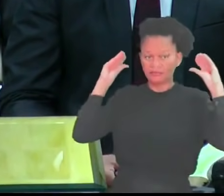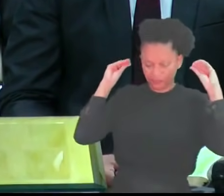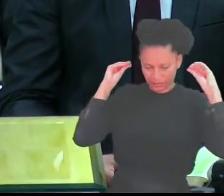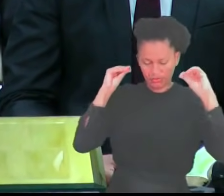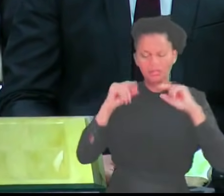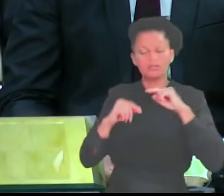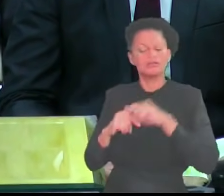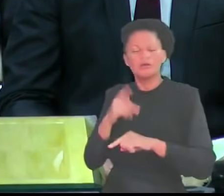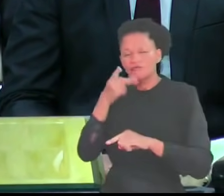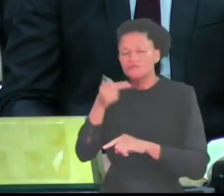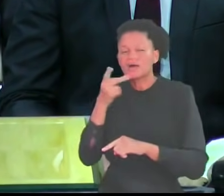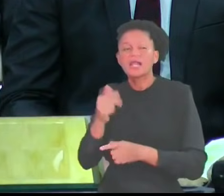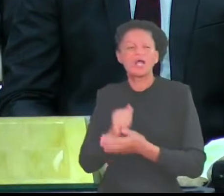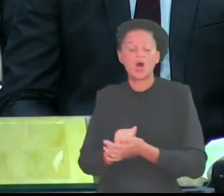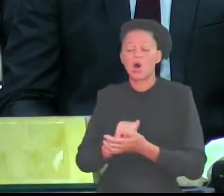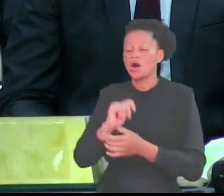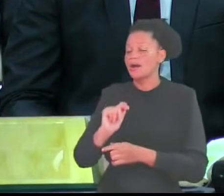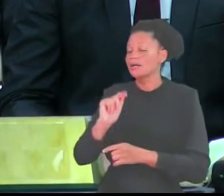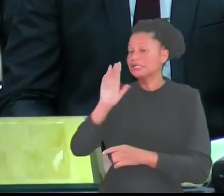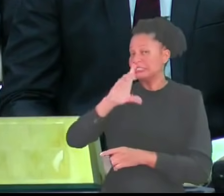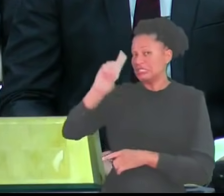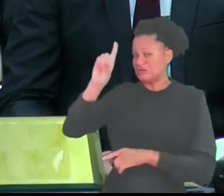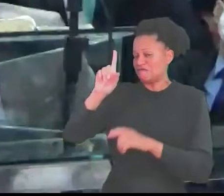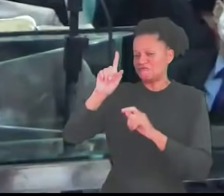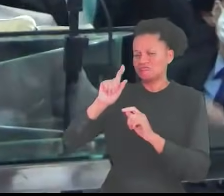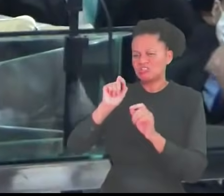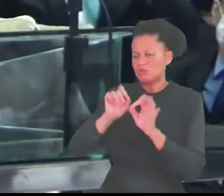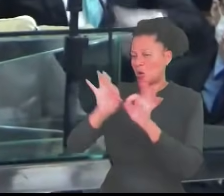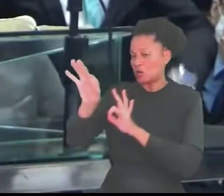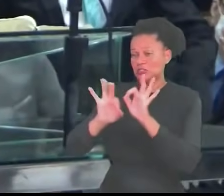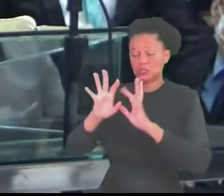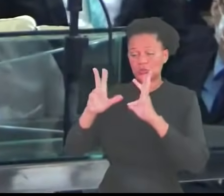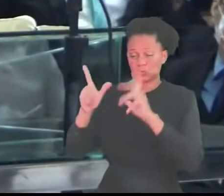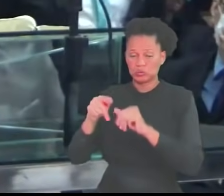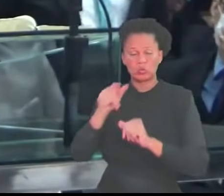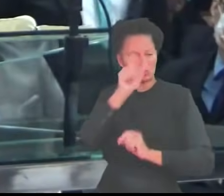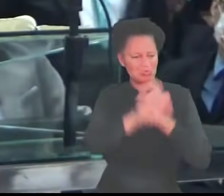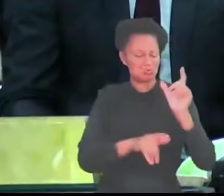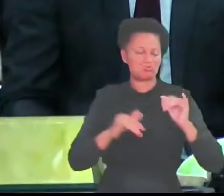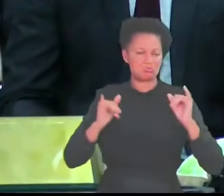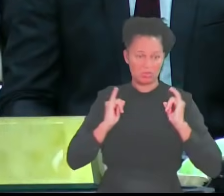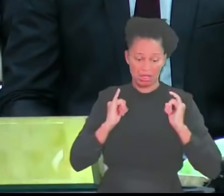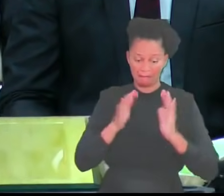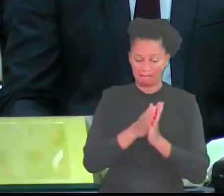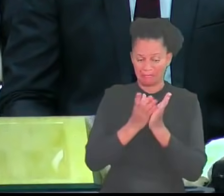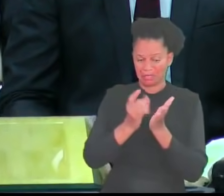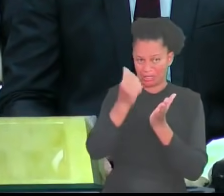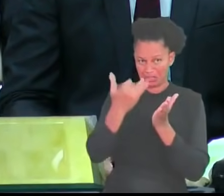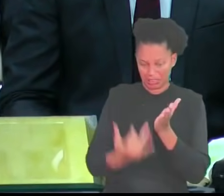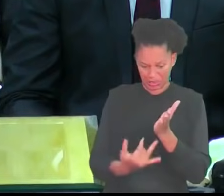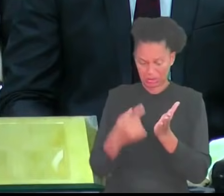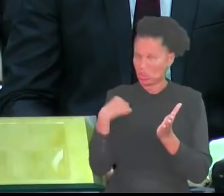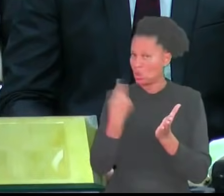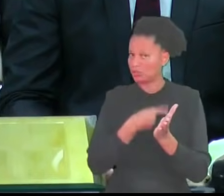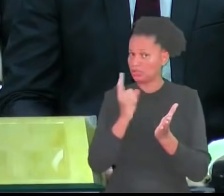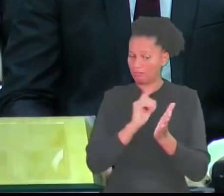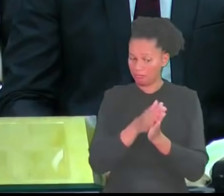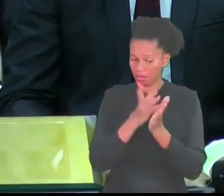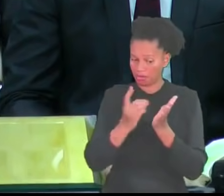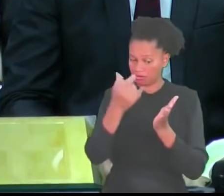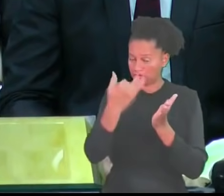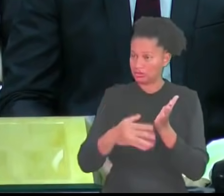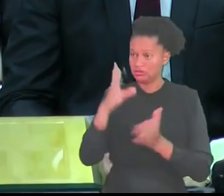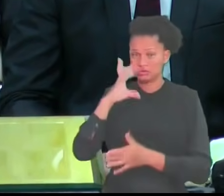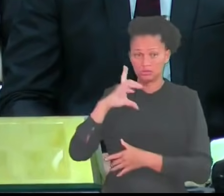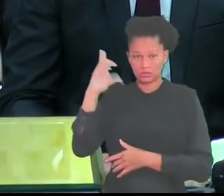faz tudo e o homem não precisa fazer nada. E nós, e a Bíblia, nós não, a Bíblia diz que Deus